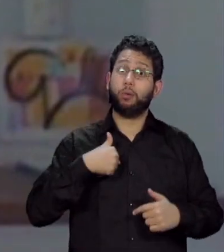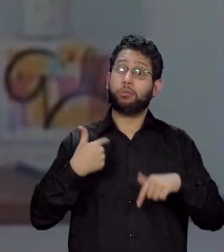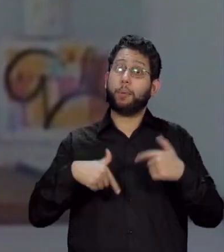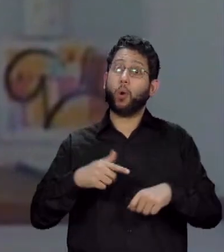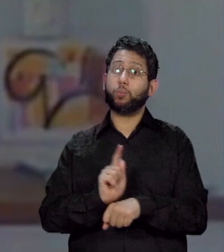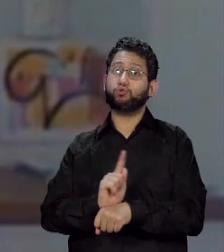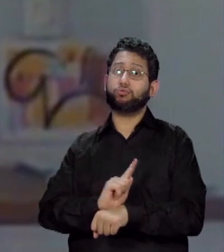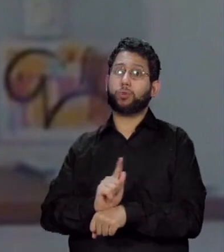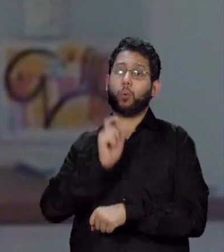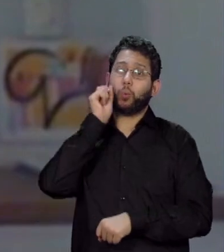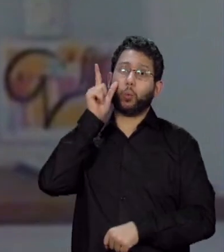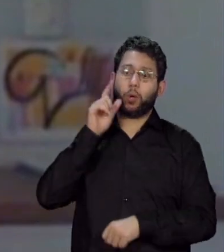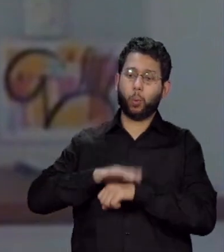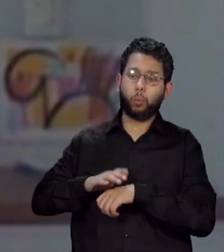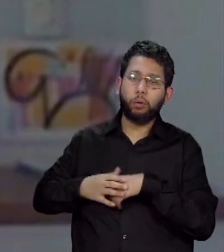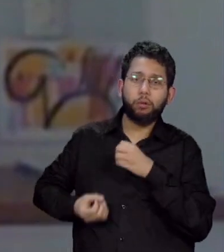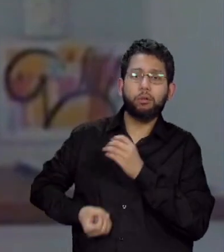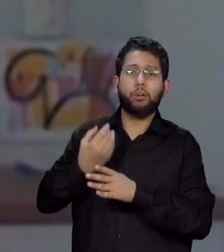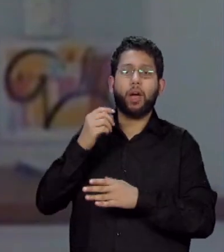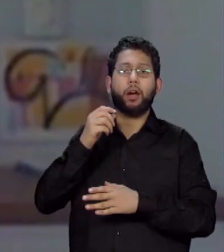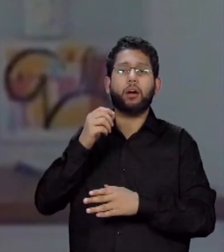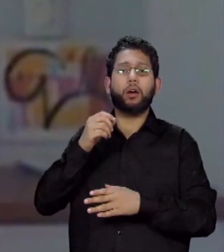gestora cultural, como produtora cultural,